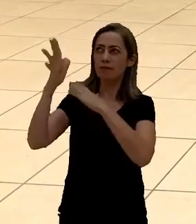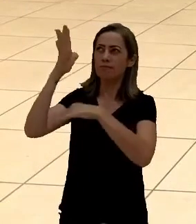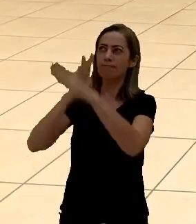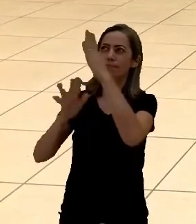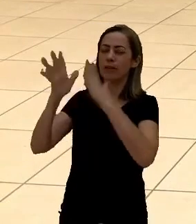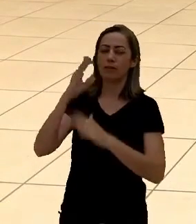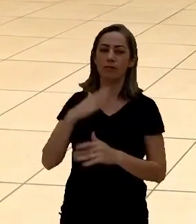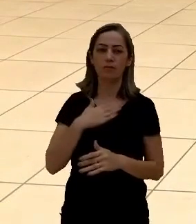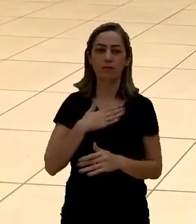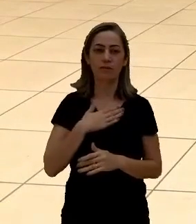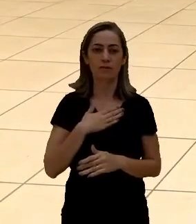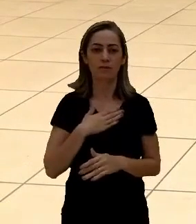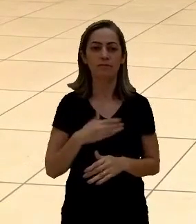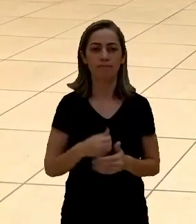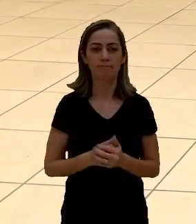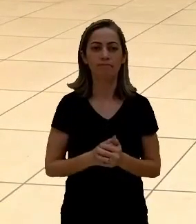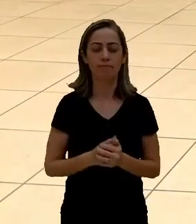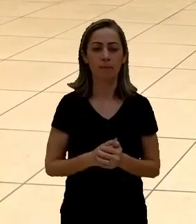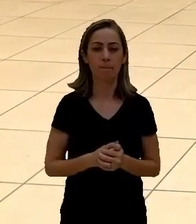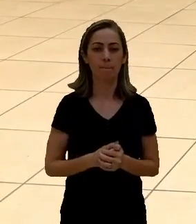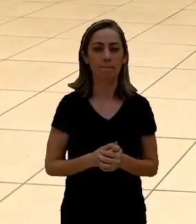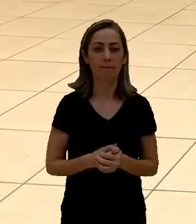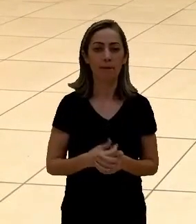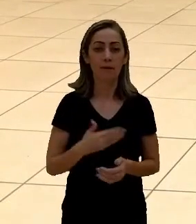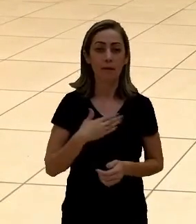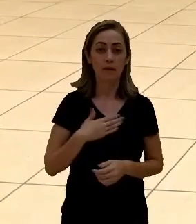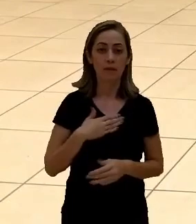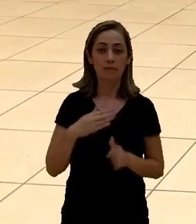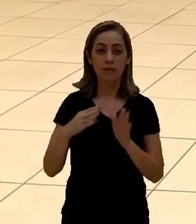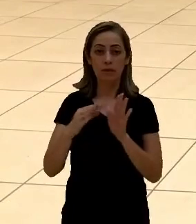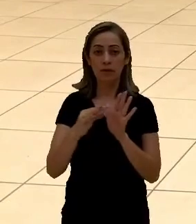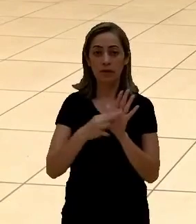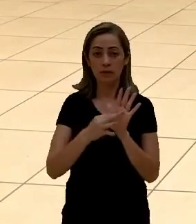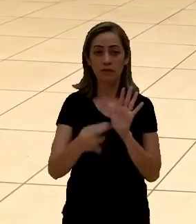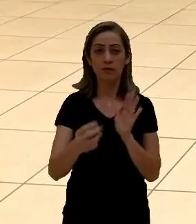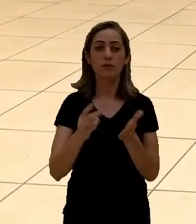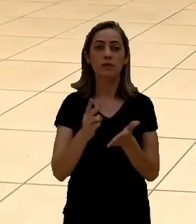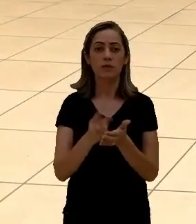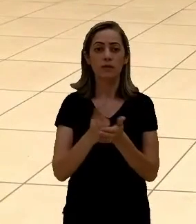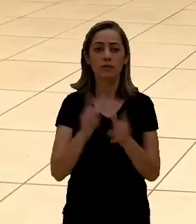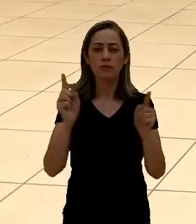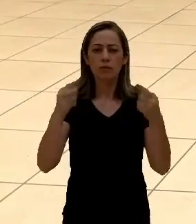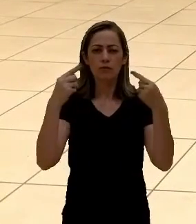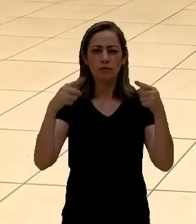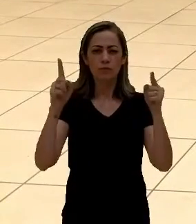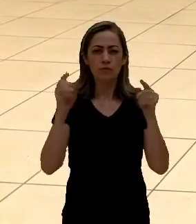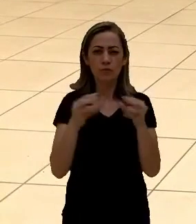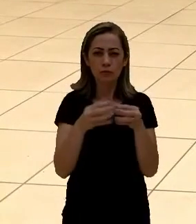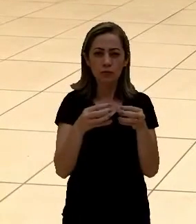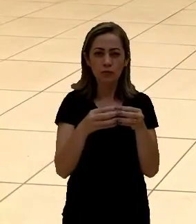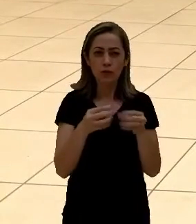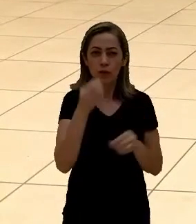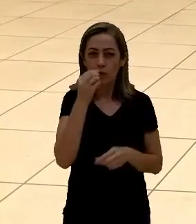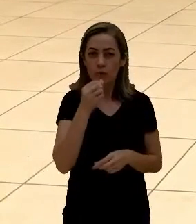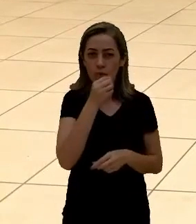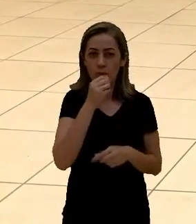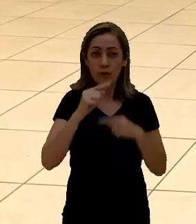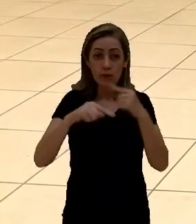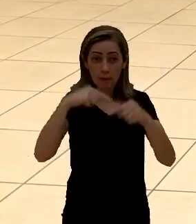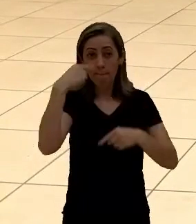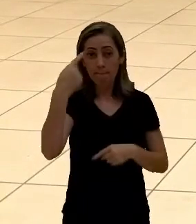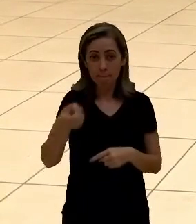silêncio minha sugestão sempre é que os músicos comunguem depois da